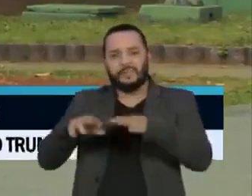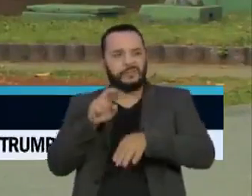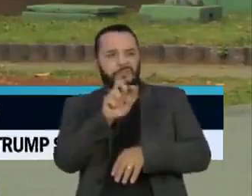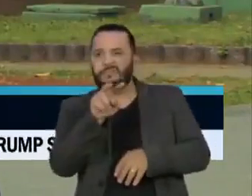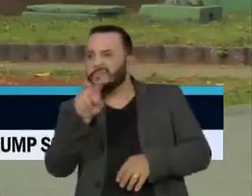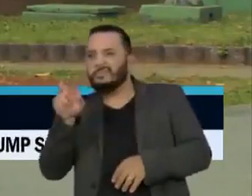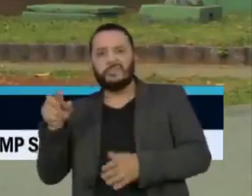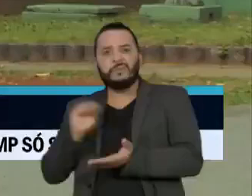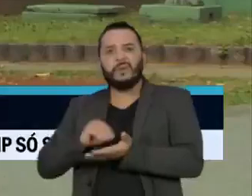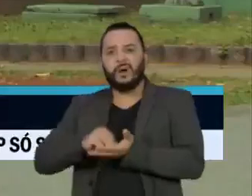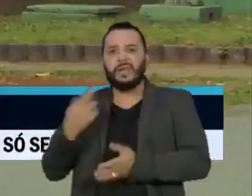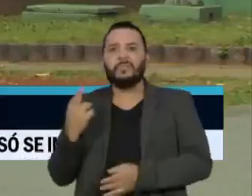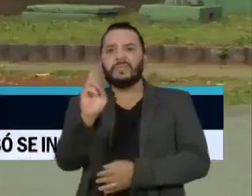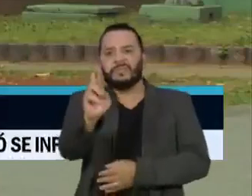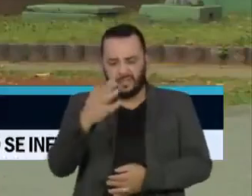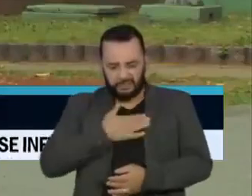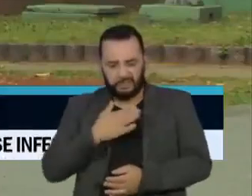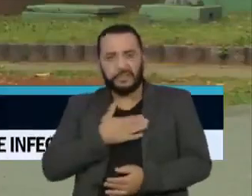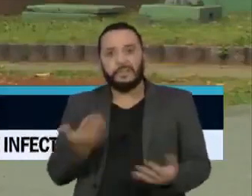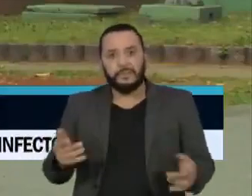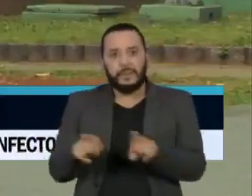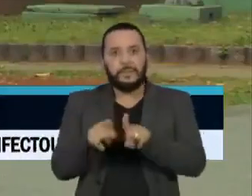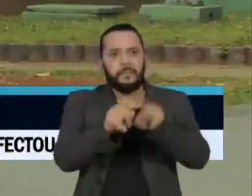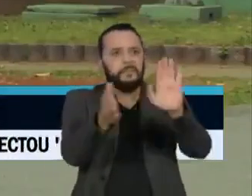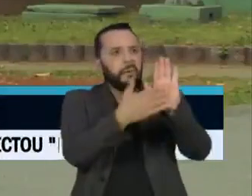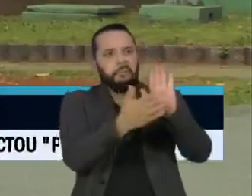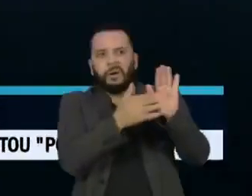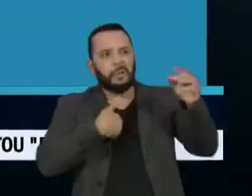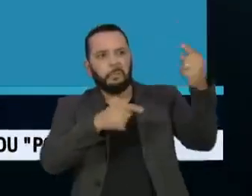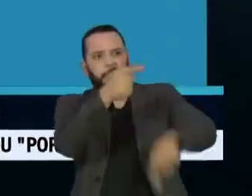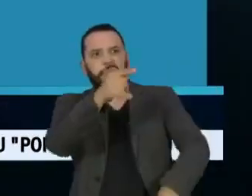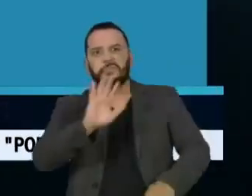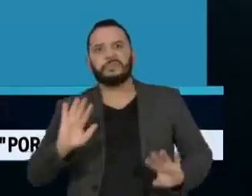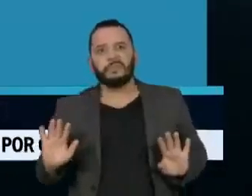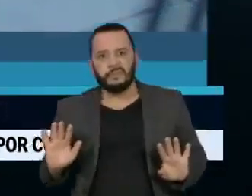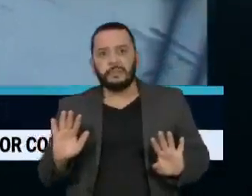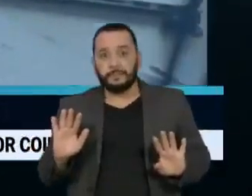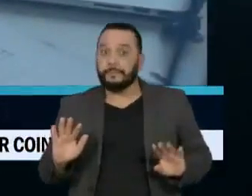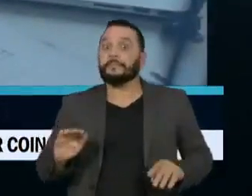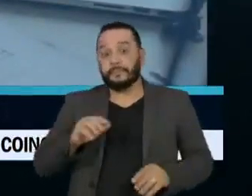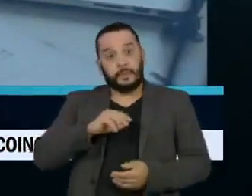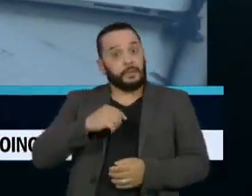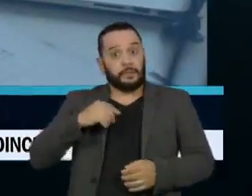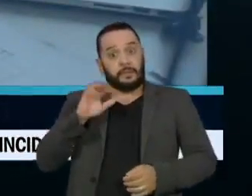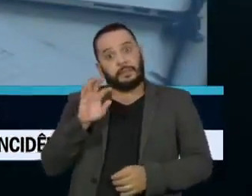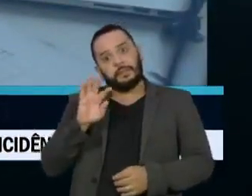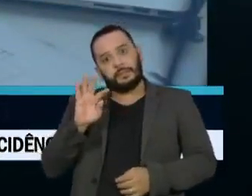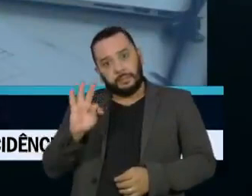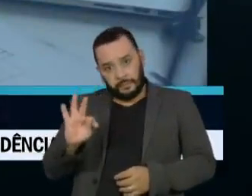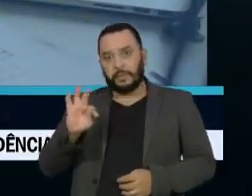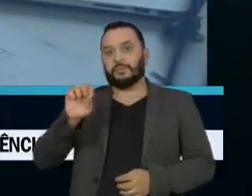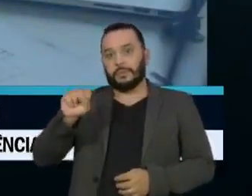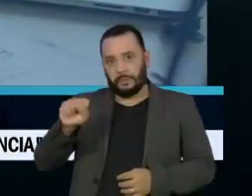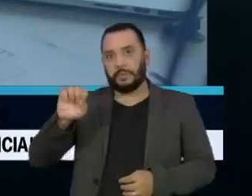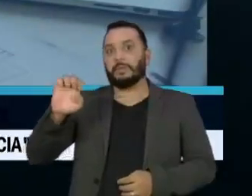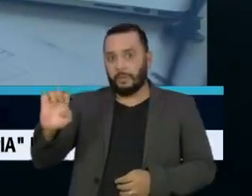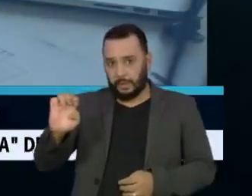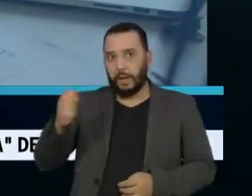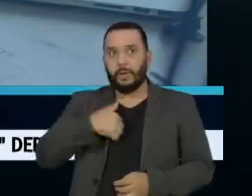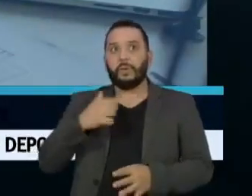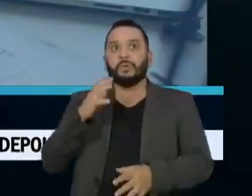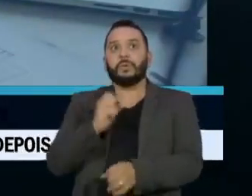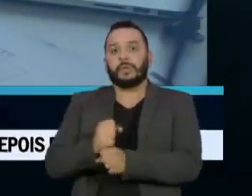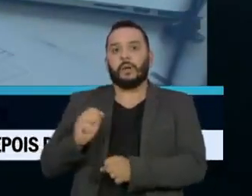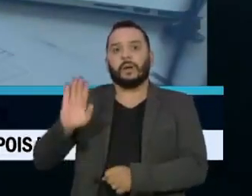representada pelos mesmos rostos e propostas de políticos já conhecidos. Segundo o Tribunal Superior Eleitoral, o número de candidatos